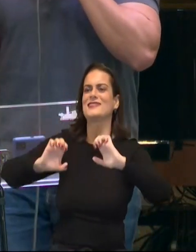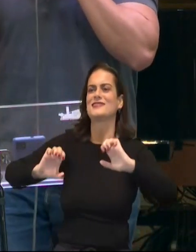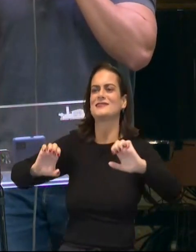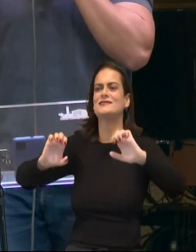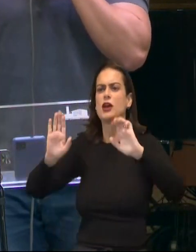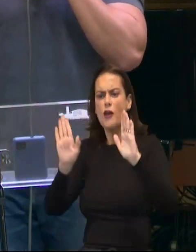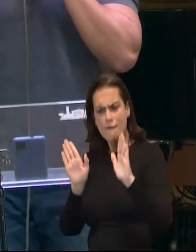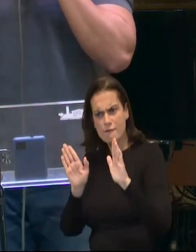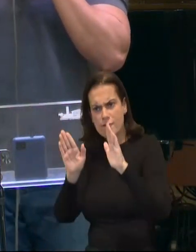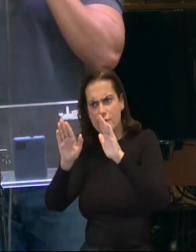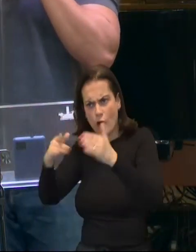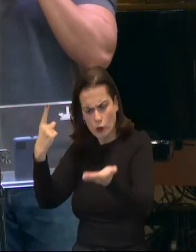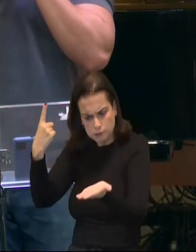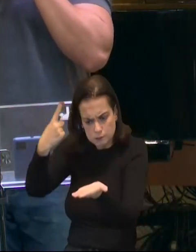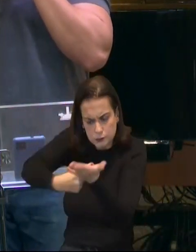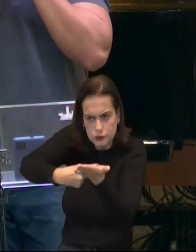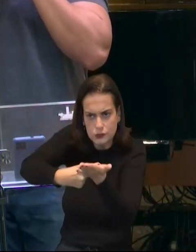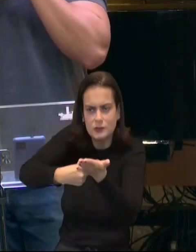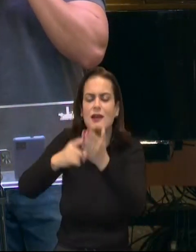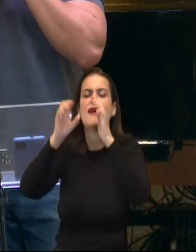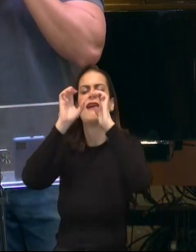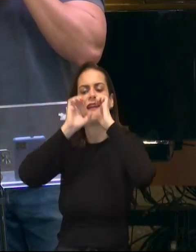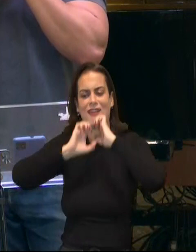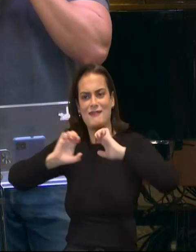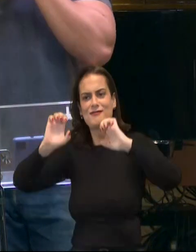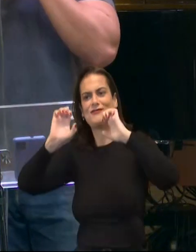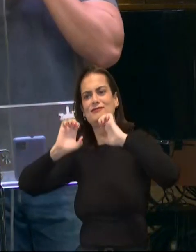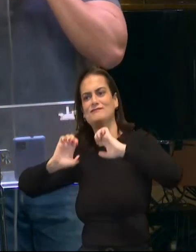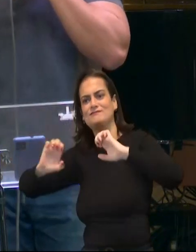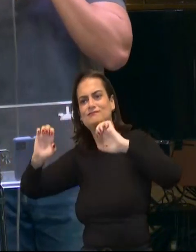foco na missão,